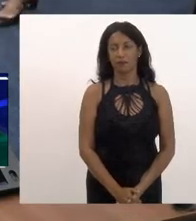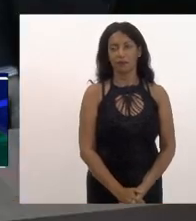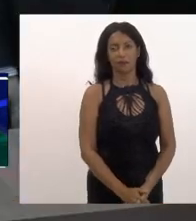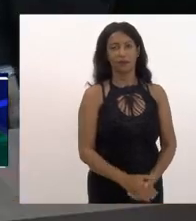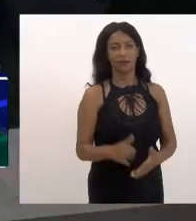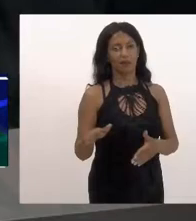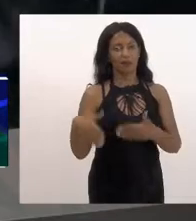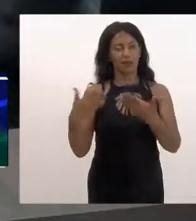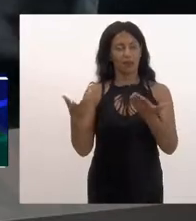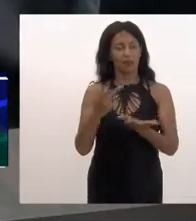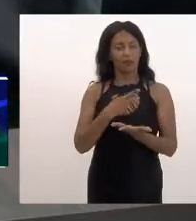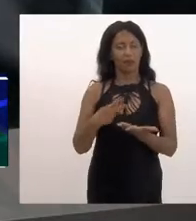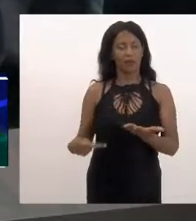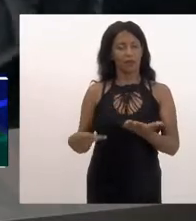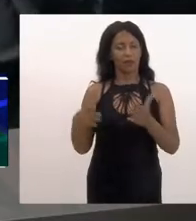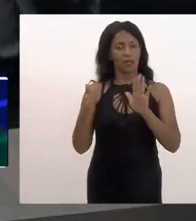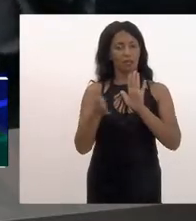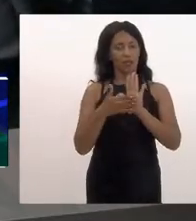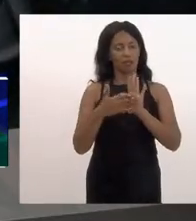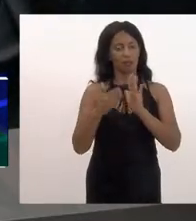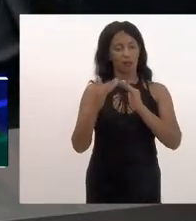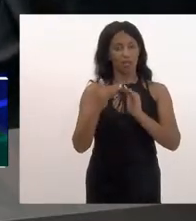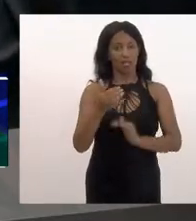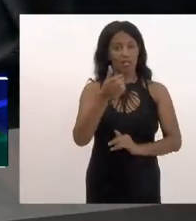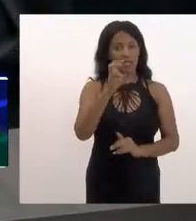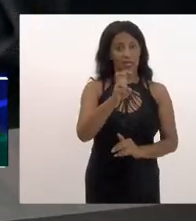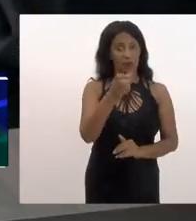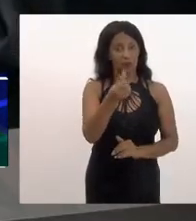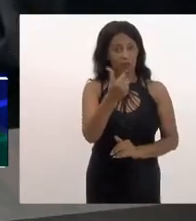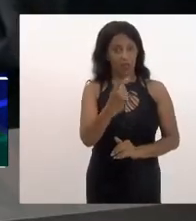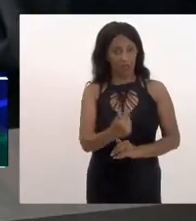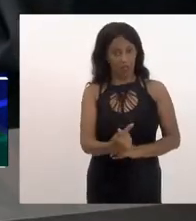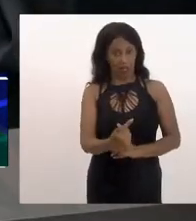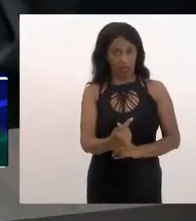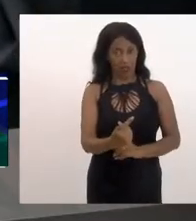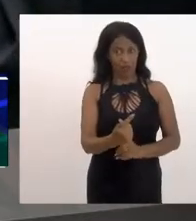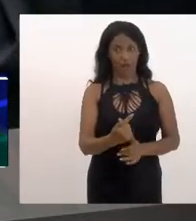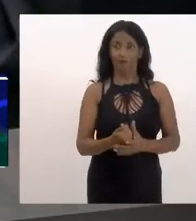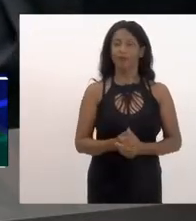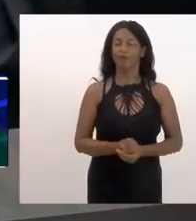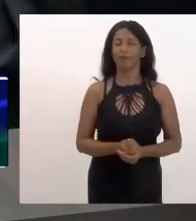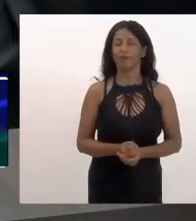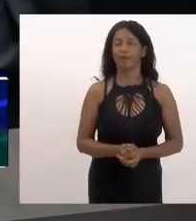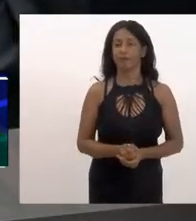Senhor presidente, o parecer é favorável às emendas 5, 6 e 7.